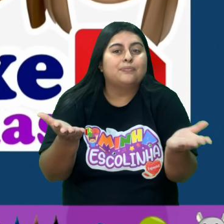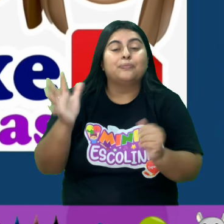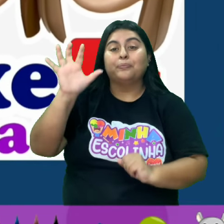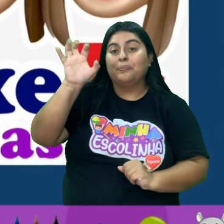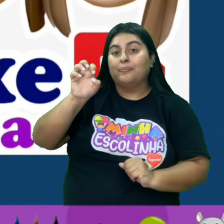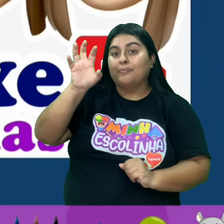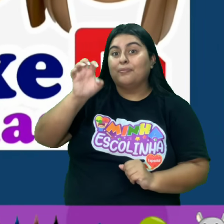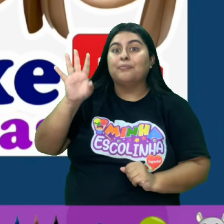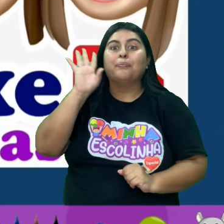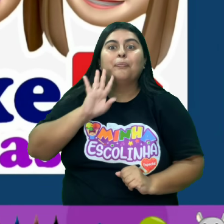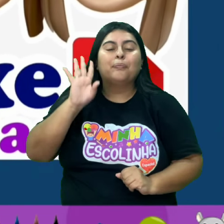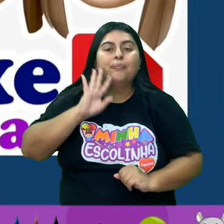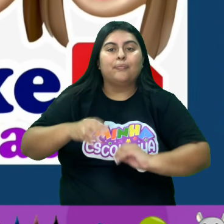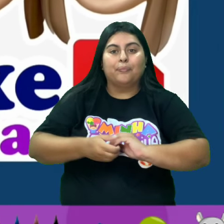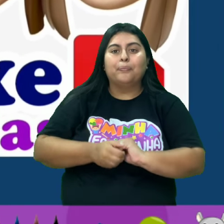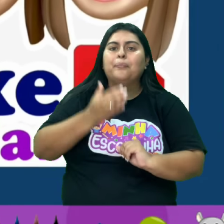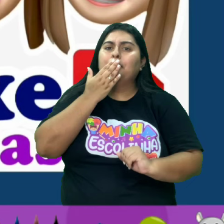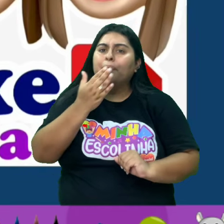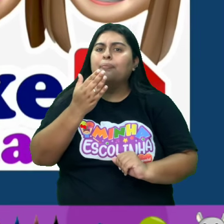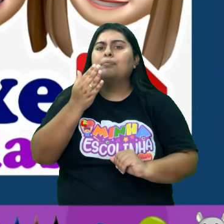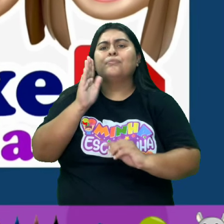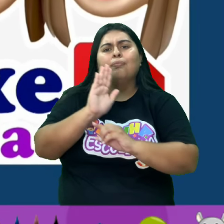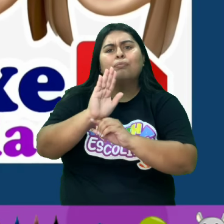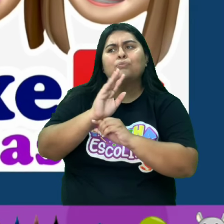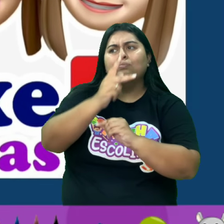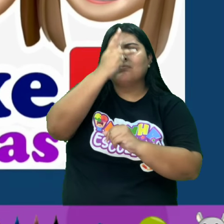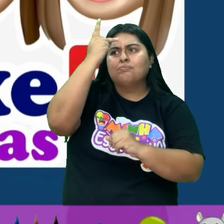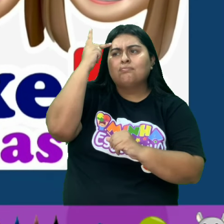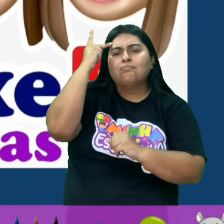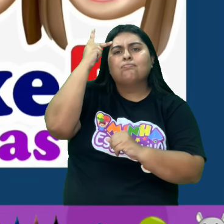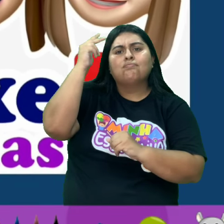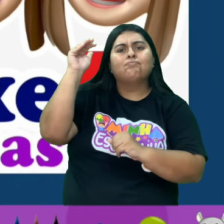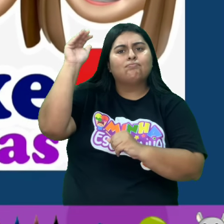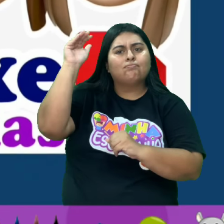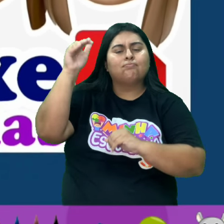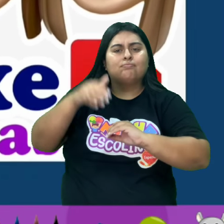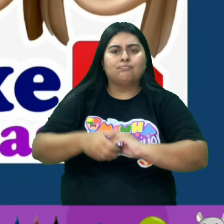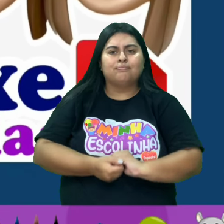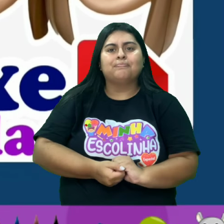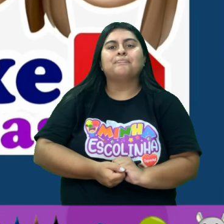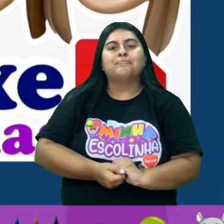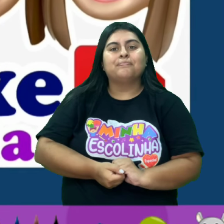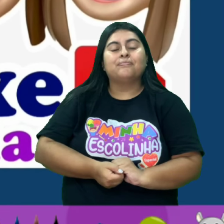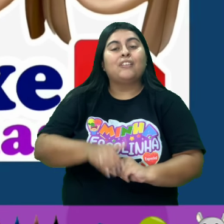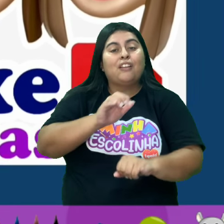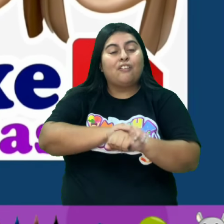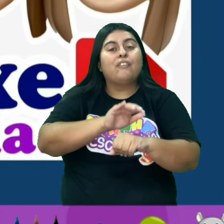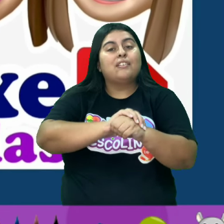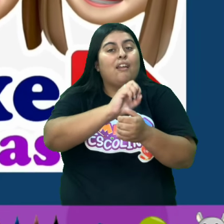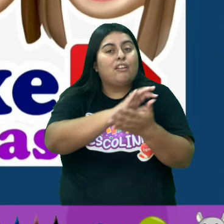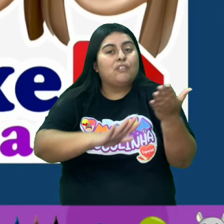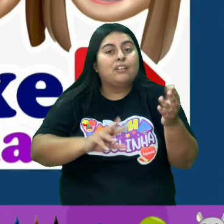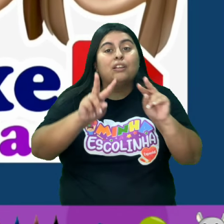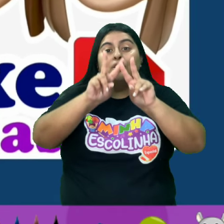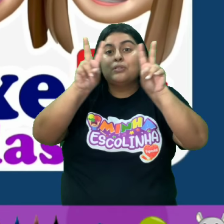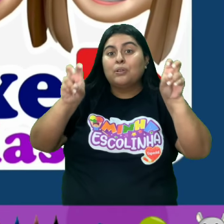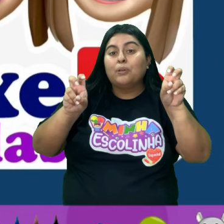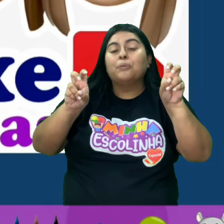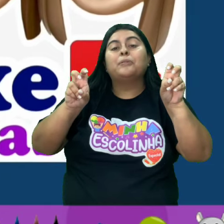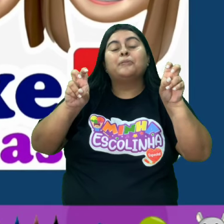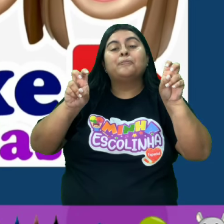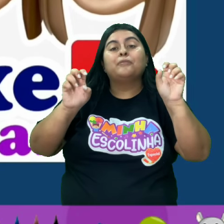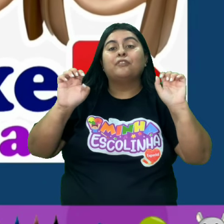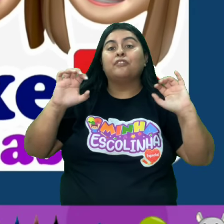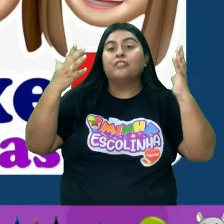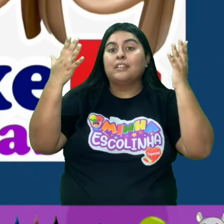um PDF super legal. Vocês vão pedir o auxílio de algum adulto para baixar e realizar essa atividade sobre essa